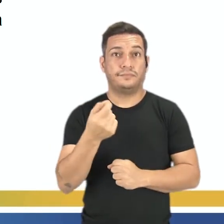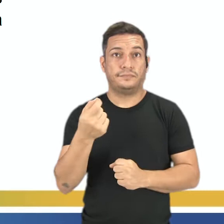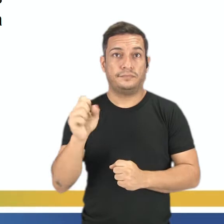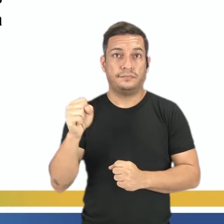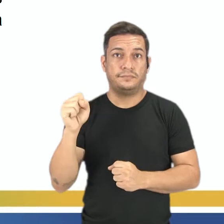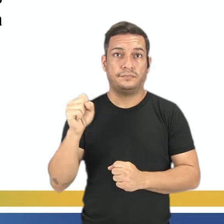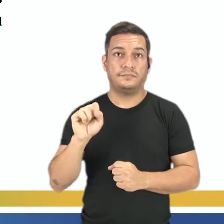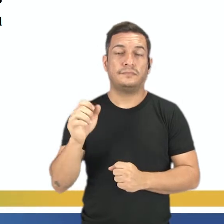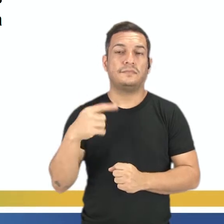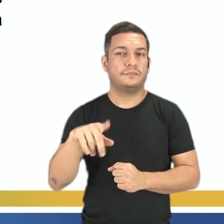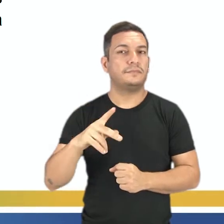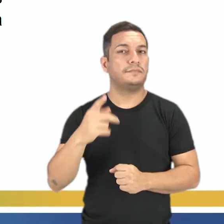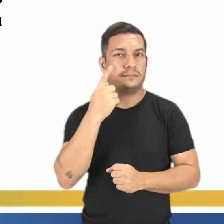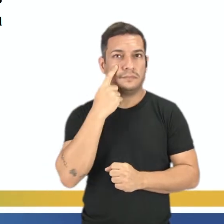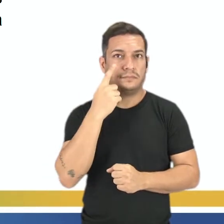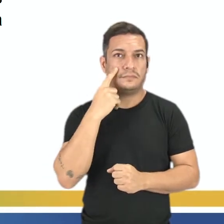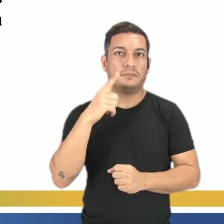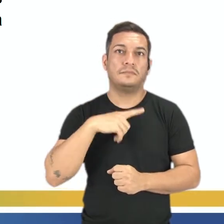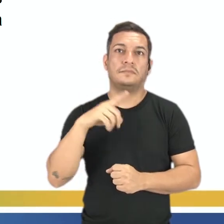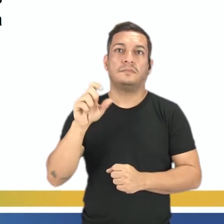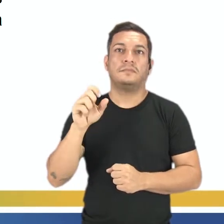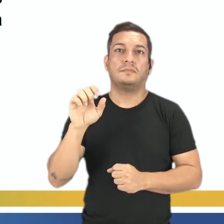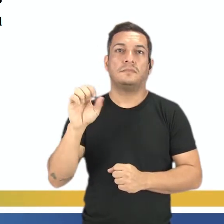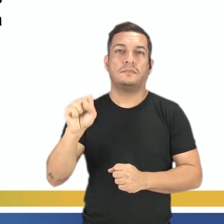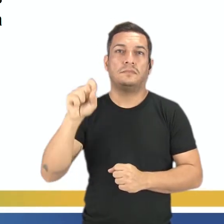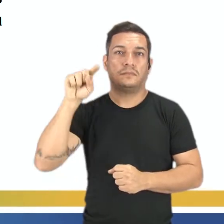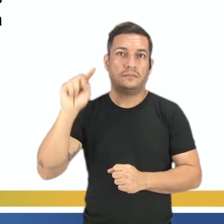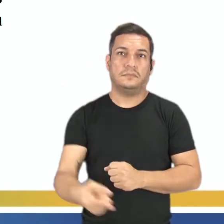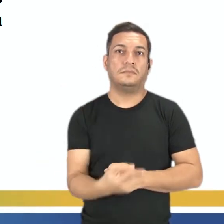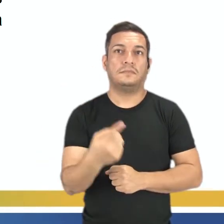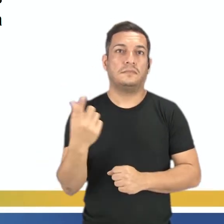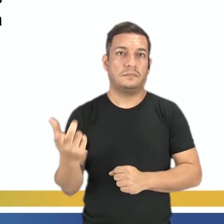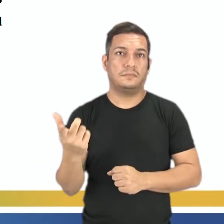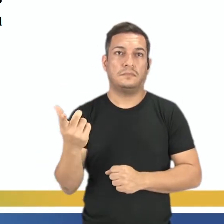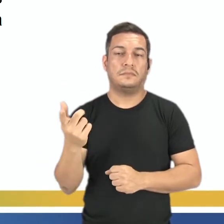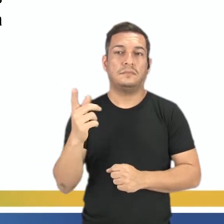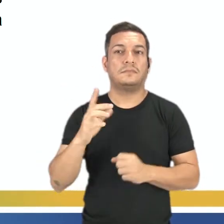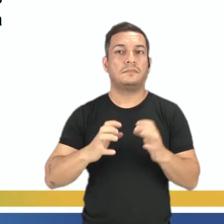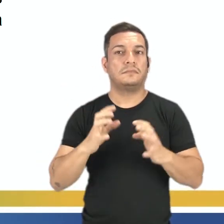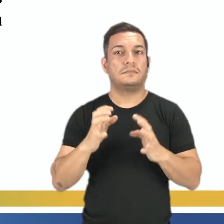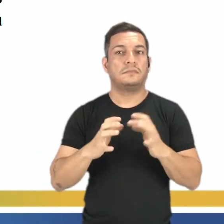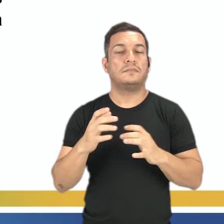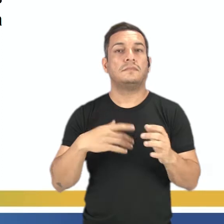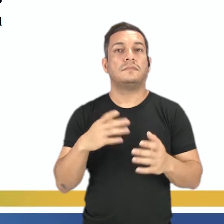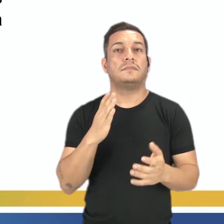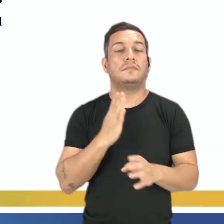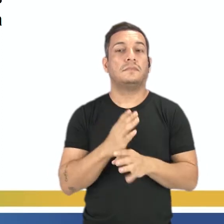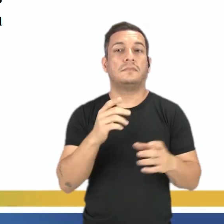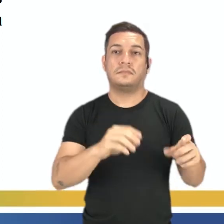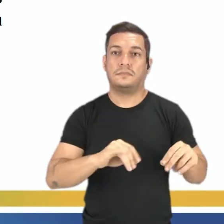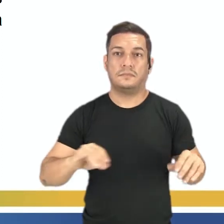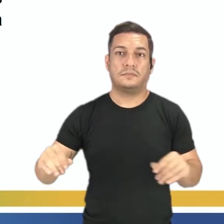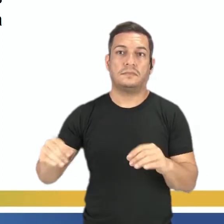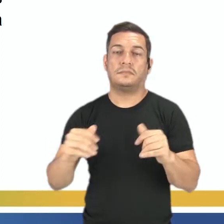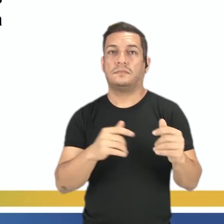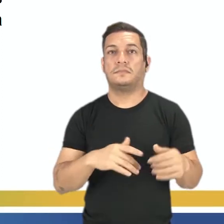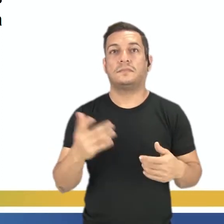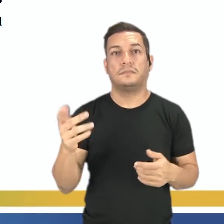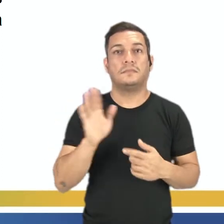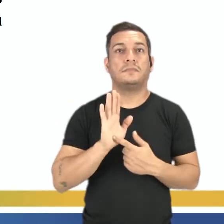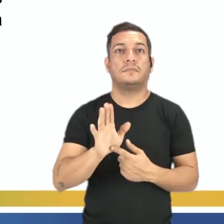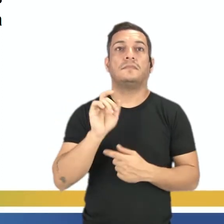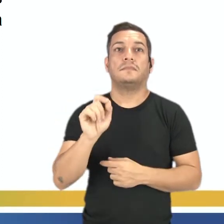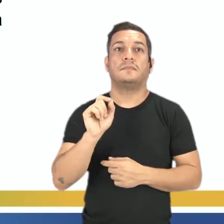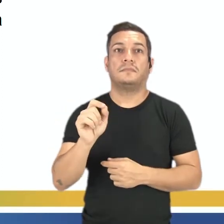se a gente puder observar, houve pouco mais de 8 milhões, né, de conflitos por hectare de terra. Então, isso mostra